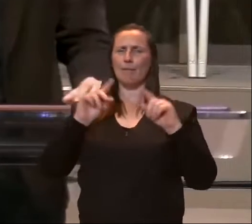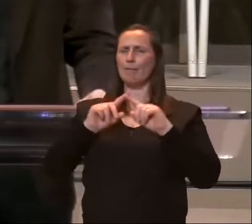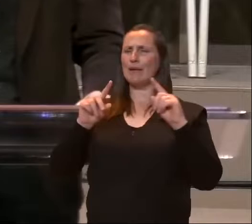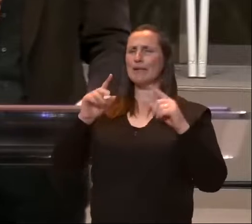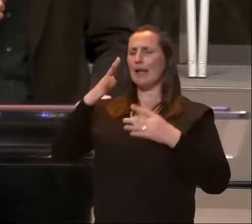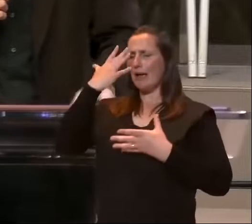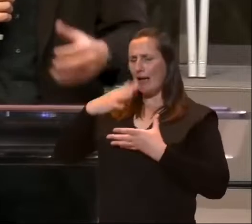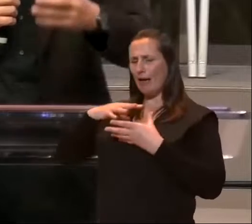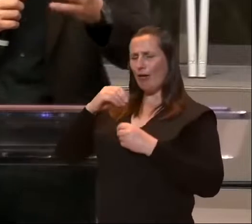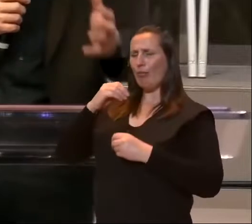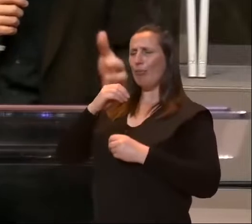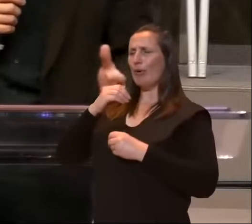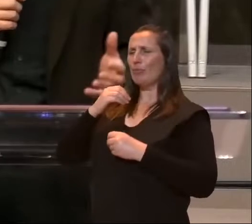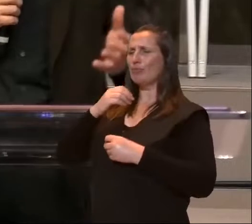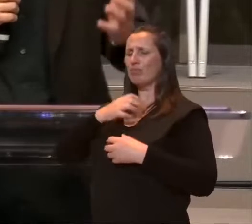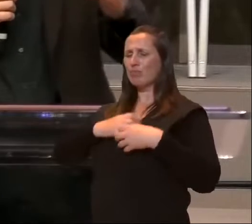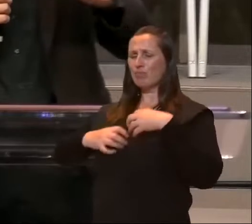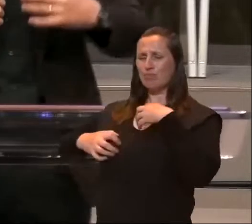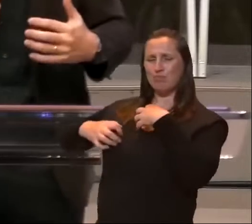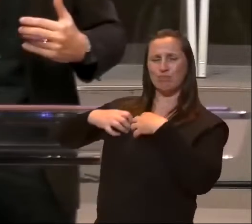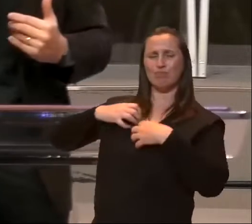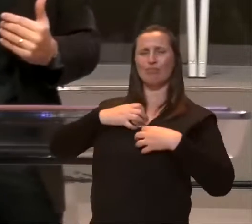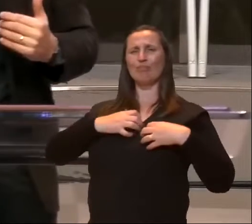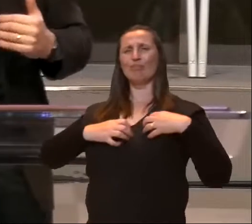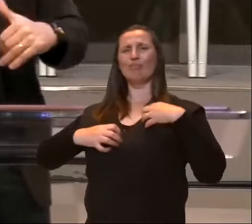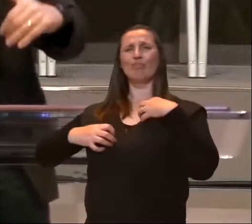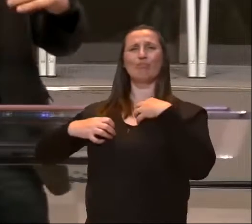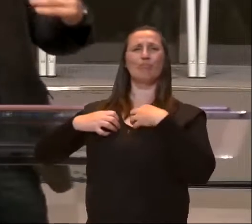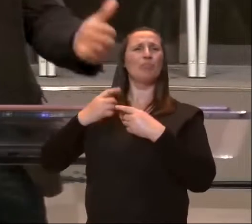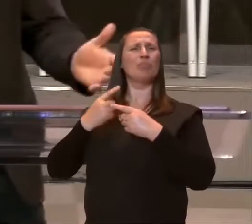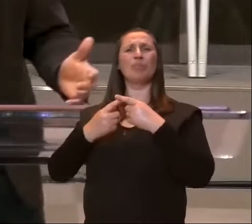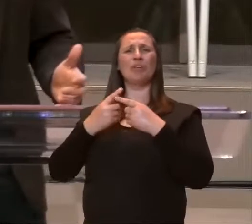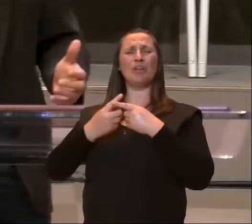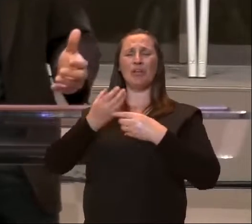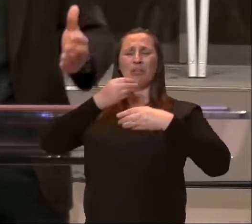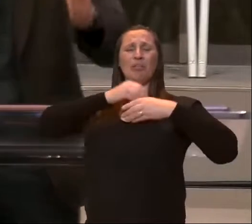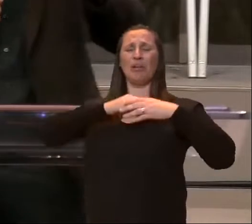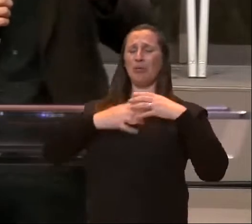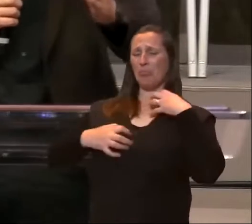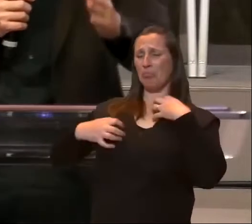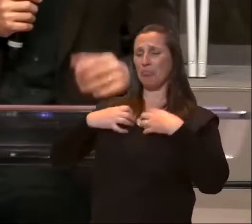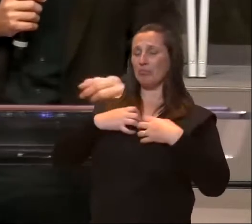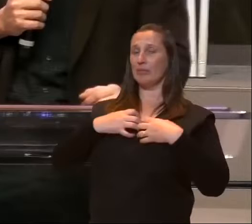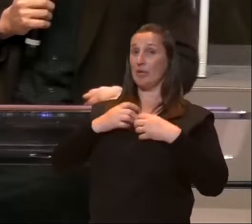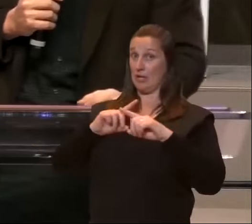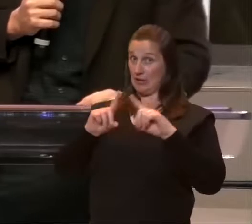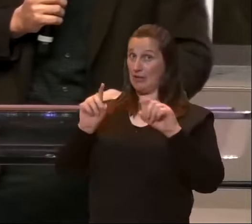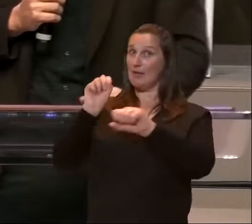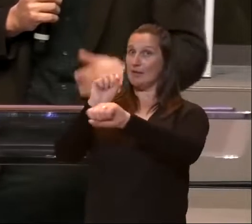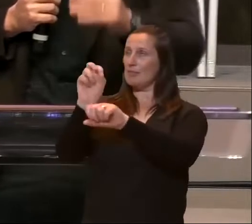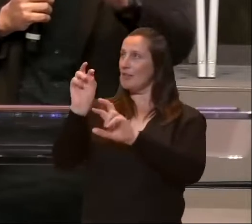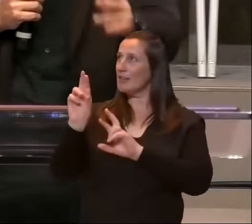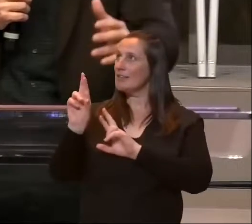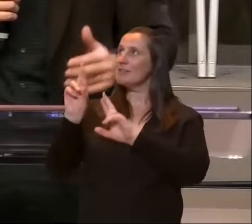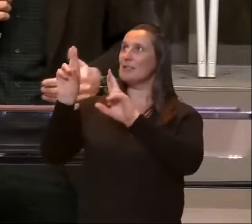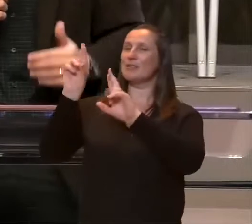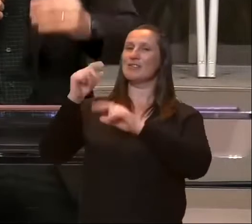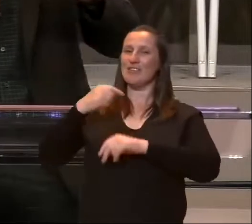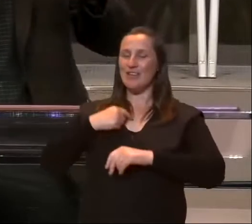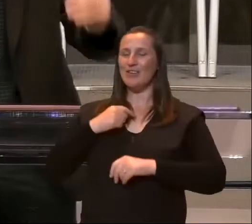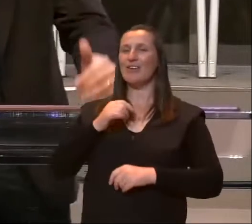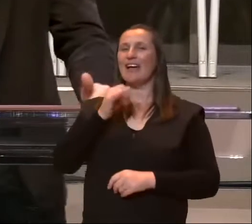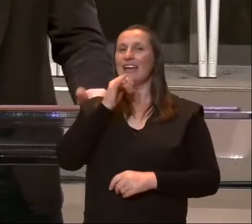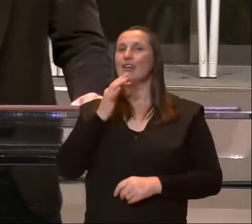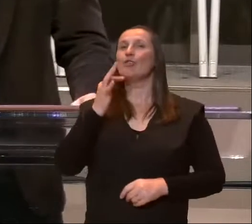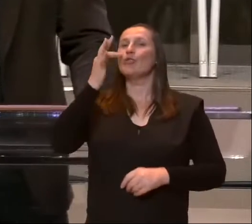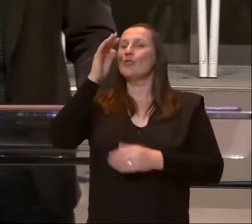a minha alma? Porque te perturbas dentro de mim? Espera em Deus, pois ainda o louvarei. A Ele meu